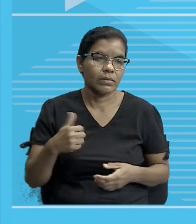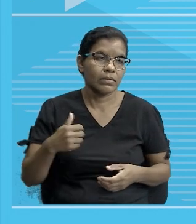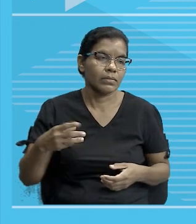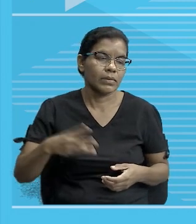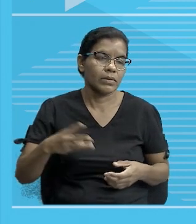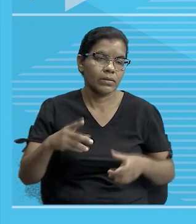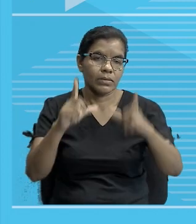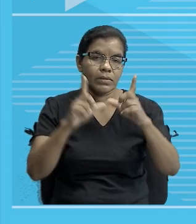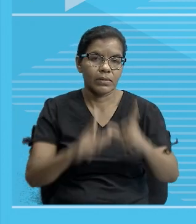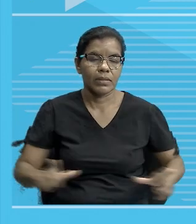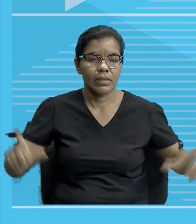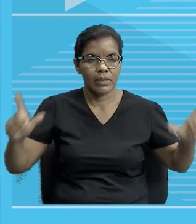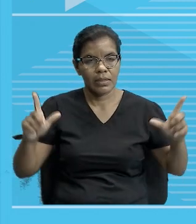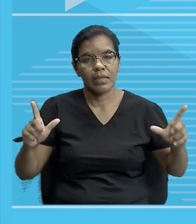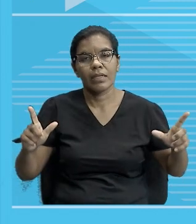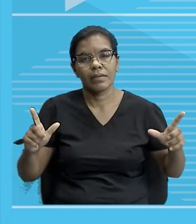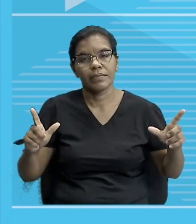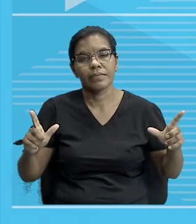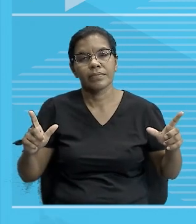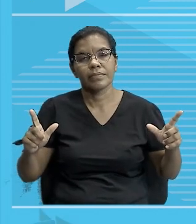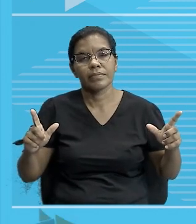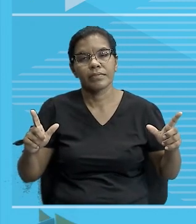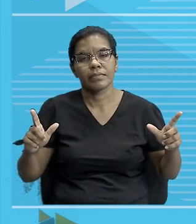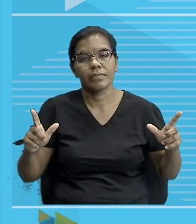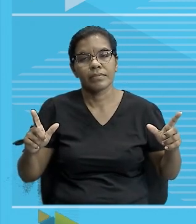por favor. Per favor, italiano.